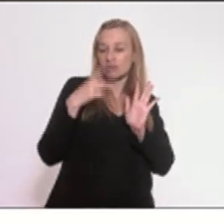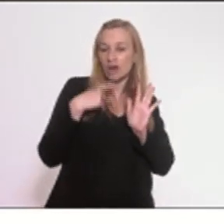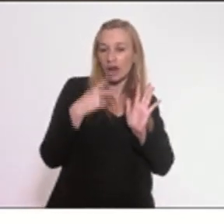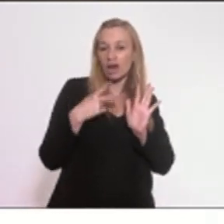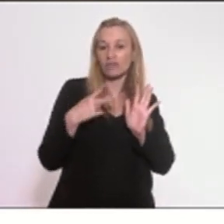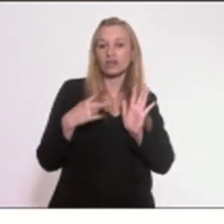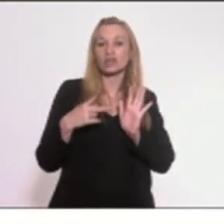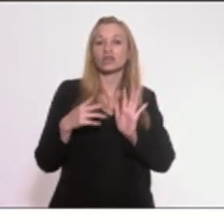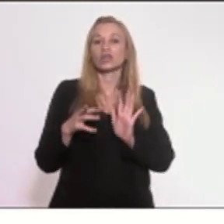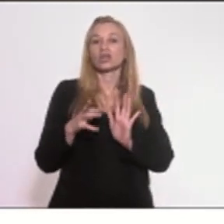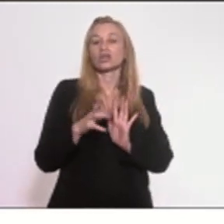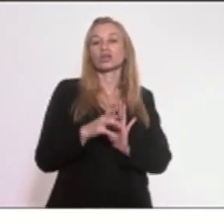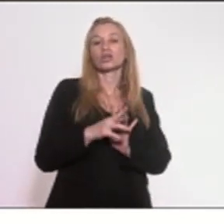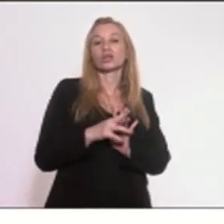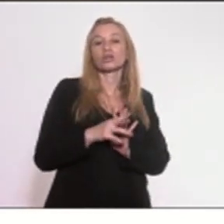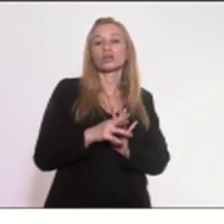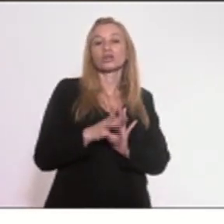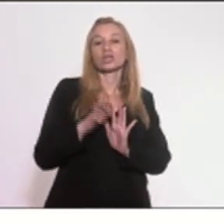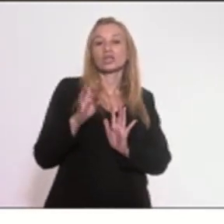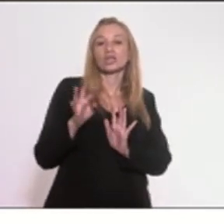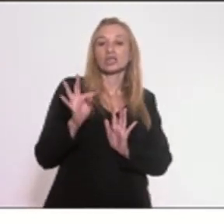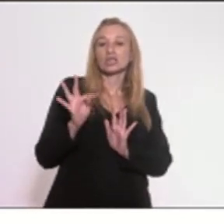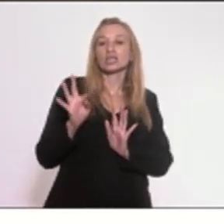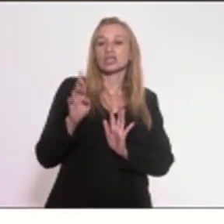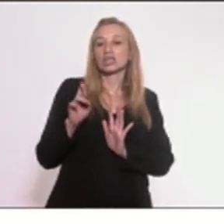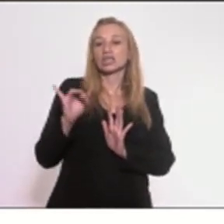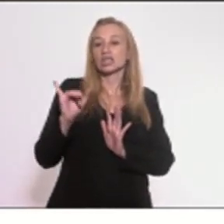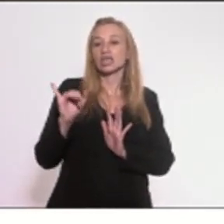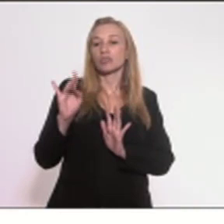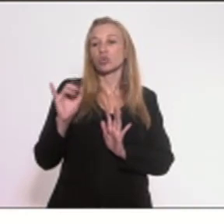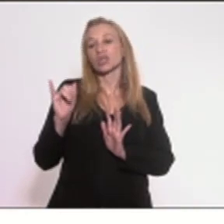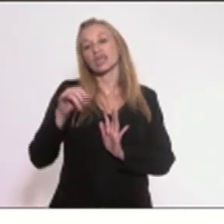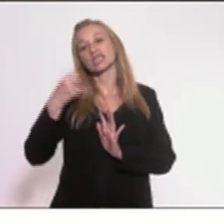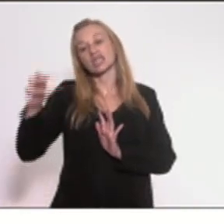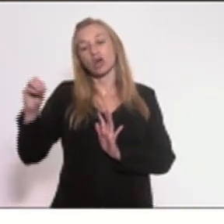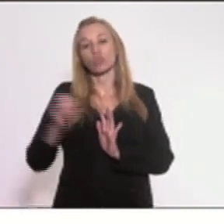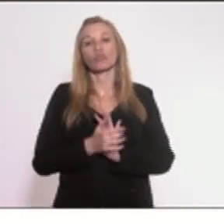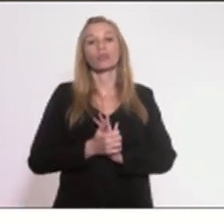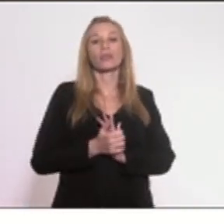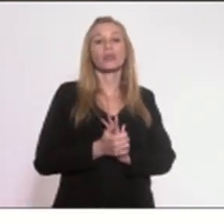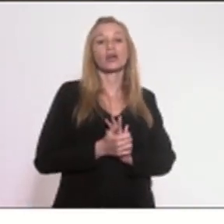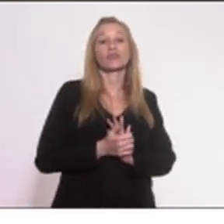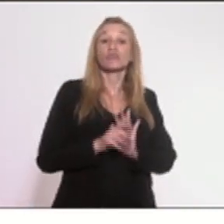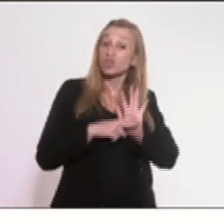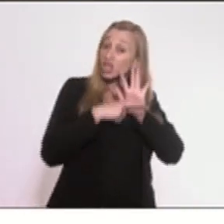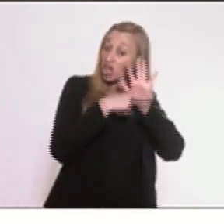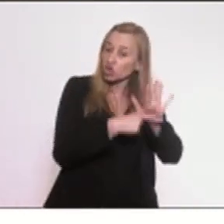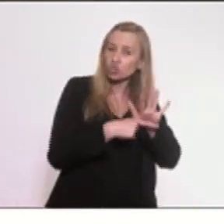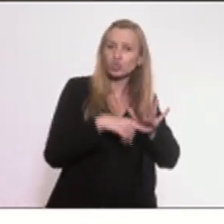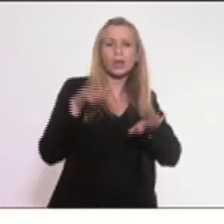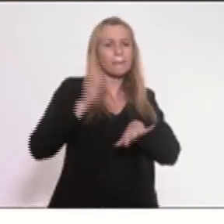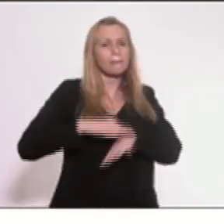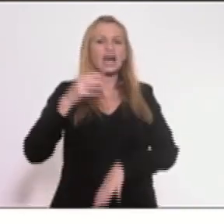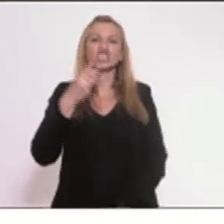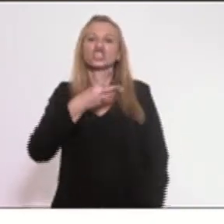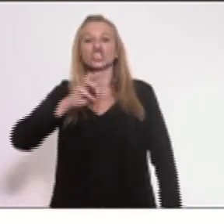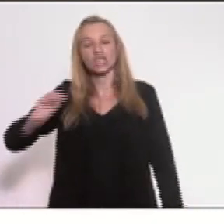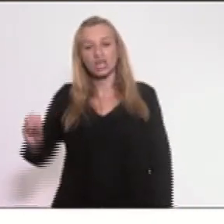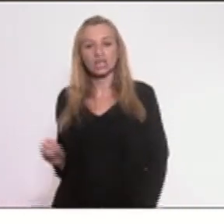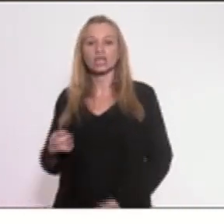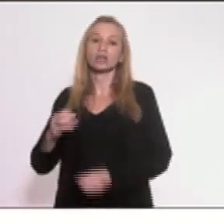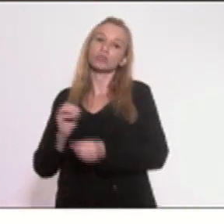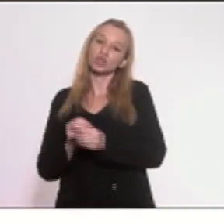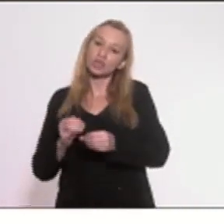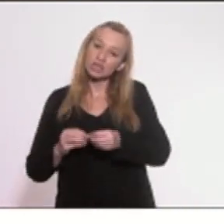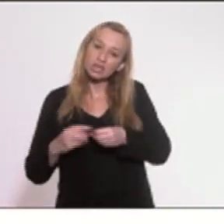regime diferenciado de tributação, regime esse que beneficia mais de 30 municípios do